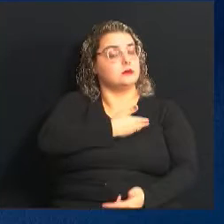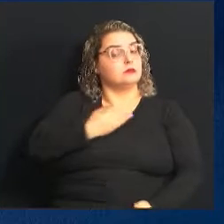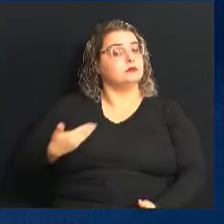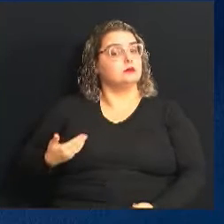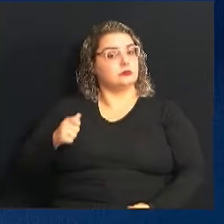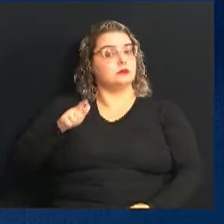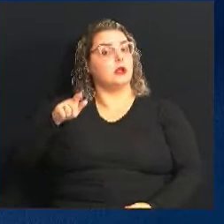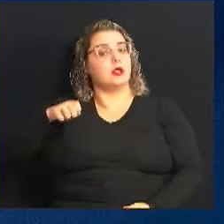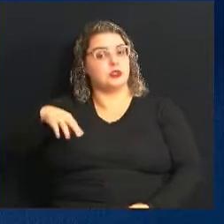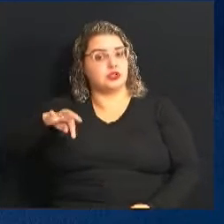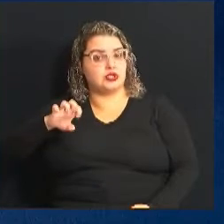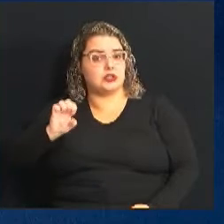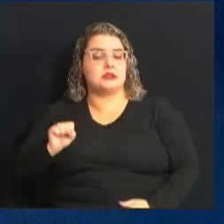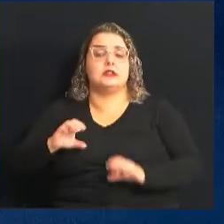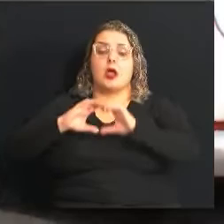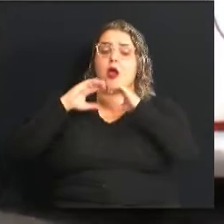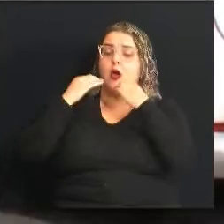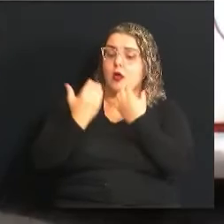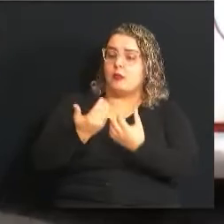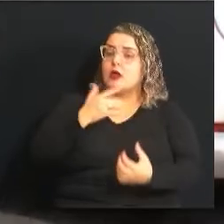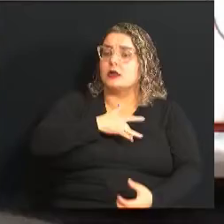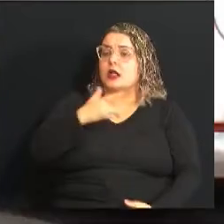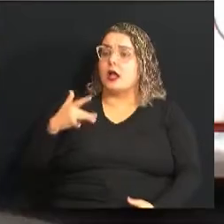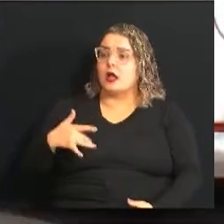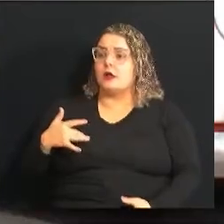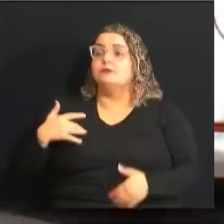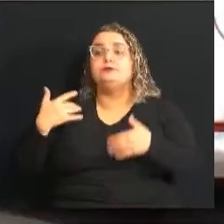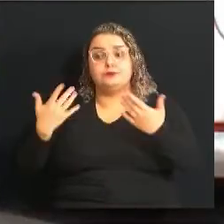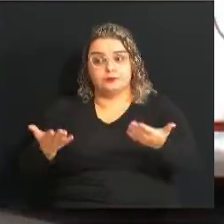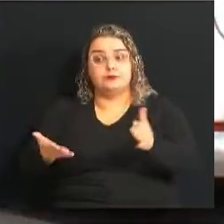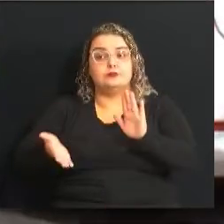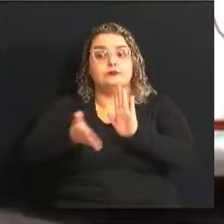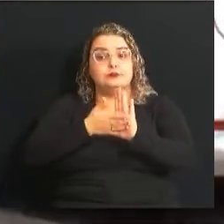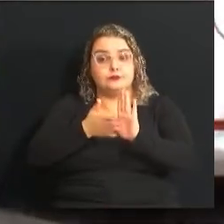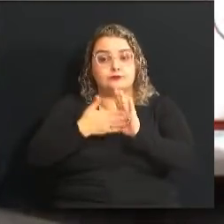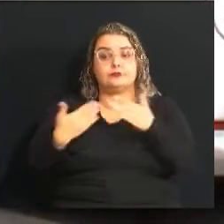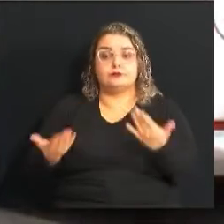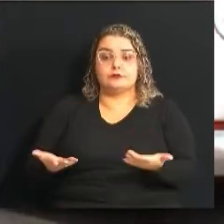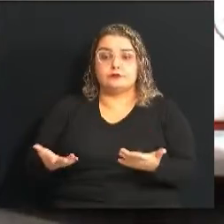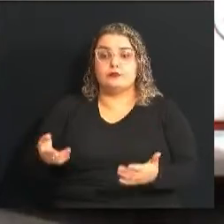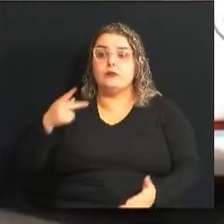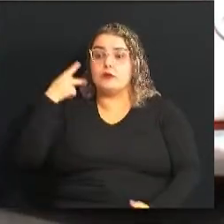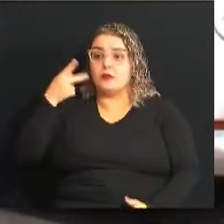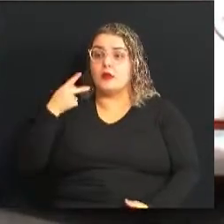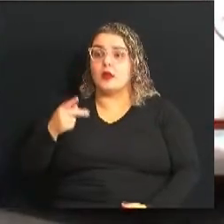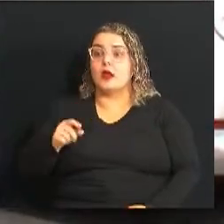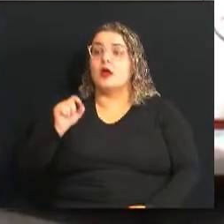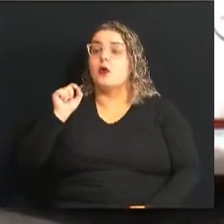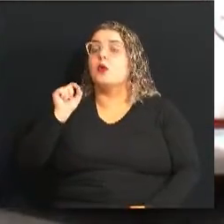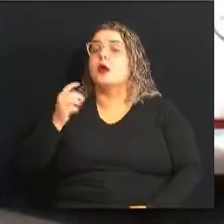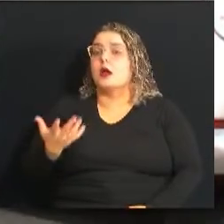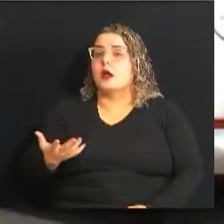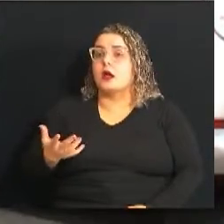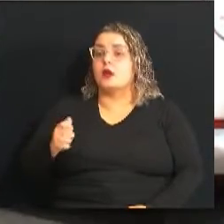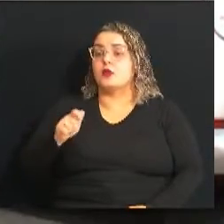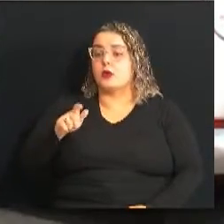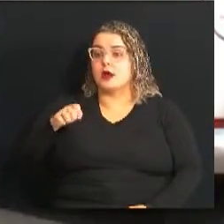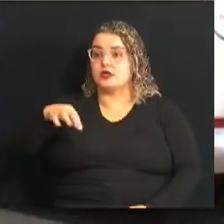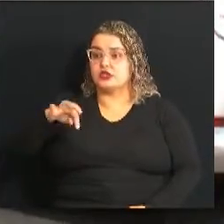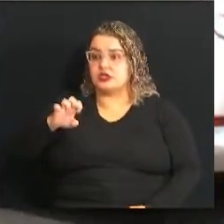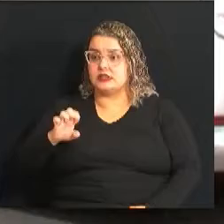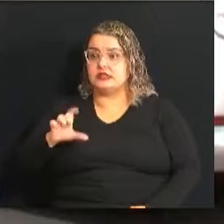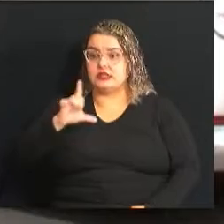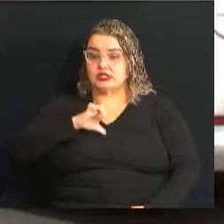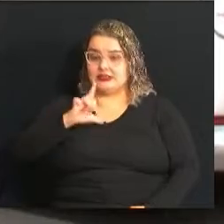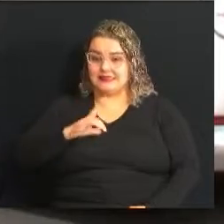agentes comunitários de saúde. Pois é, a proposta da parlamentar é que os agentes tenham essa garantia